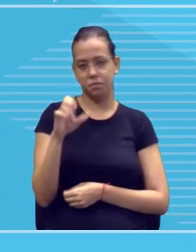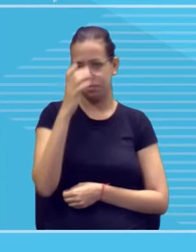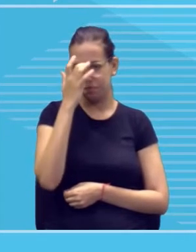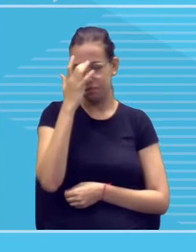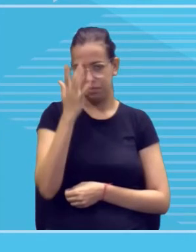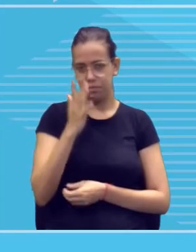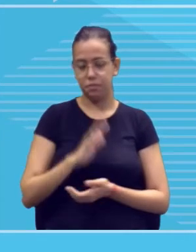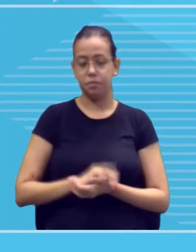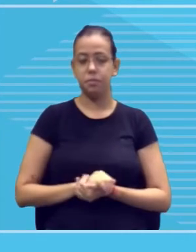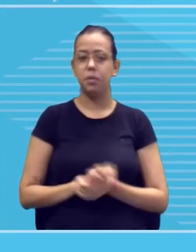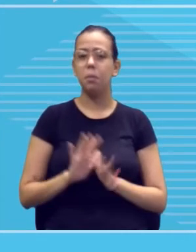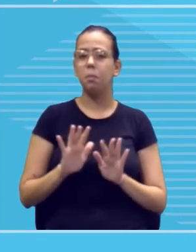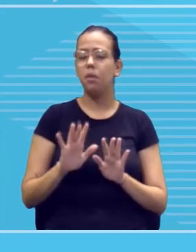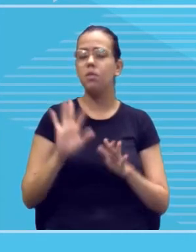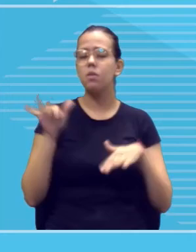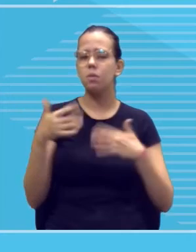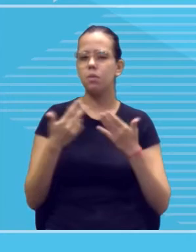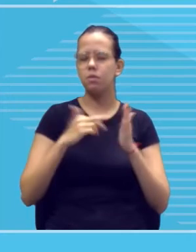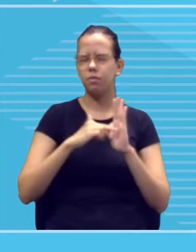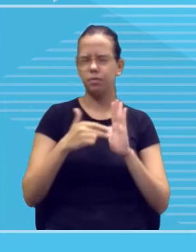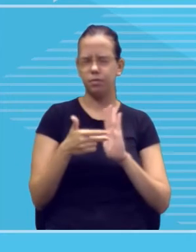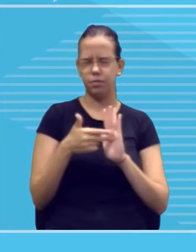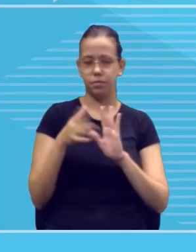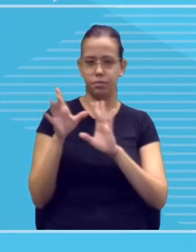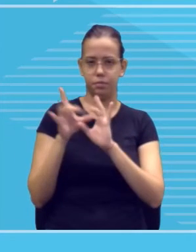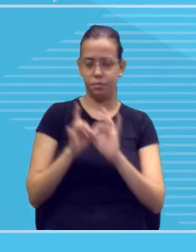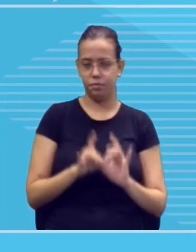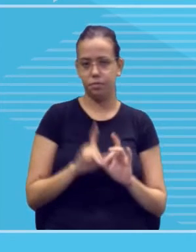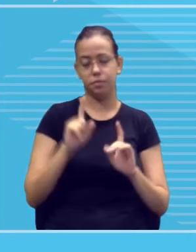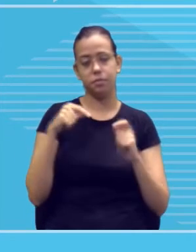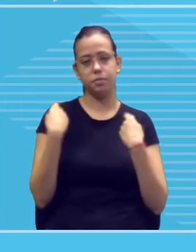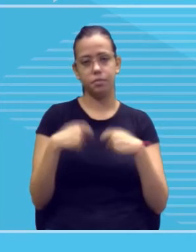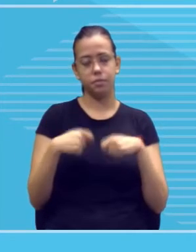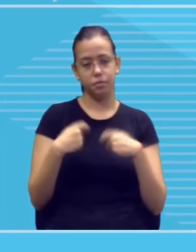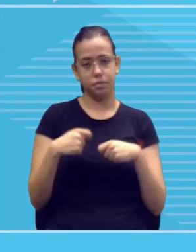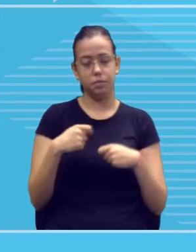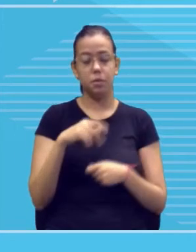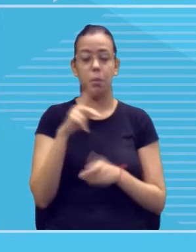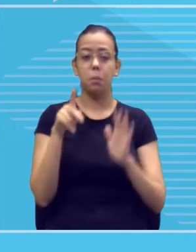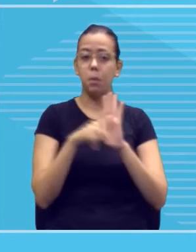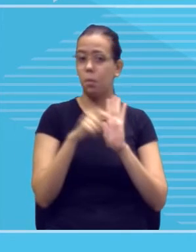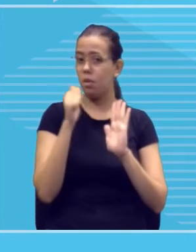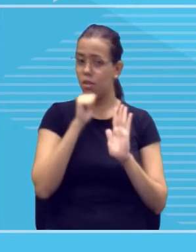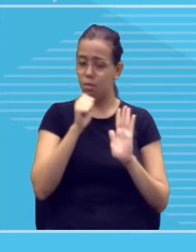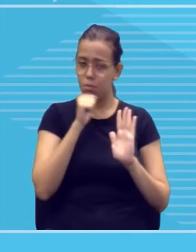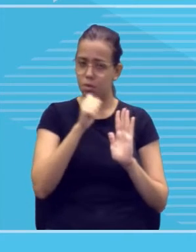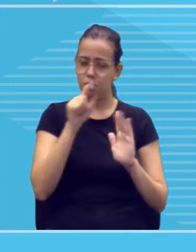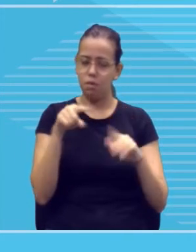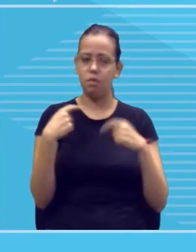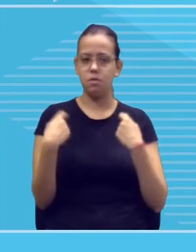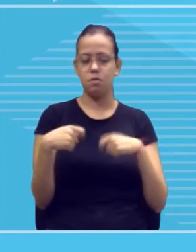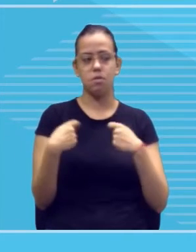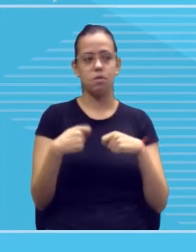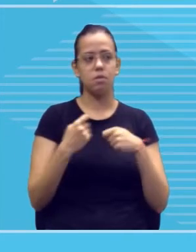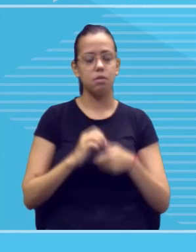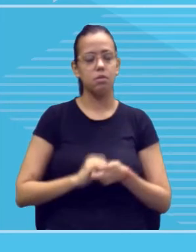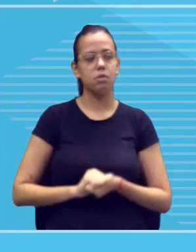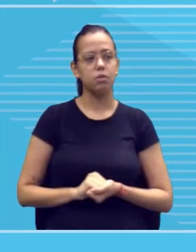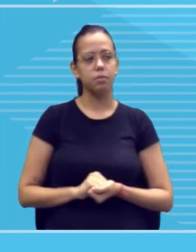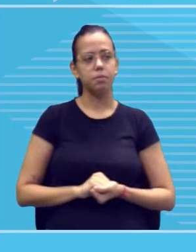mas devem que sentido é uma necessidade para ela a necessidade e ele